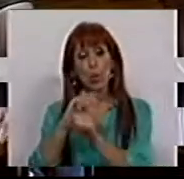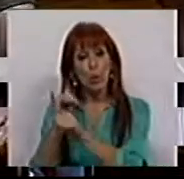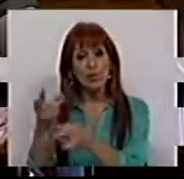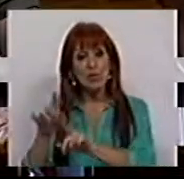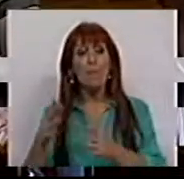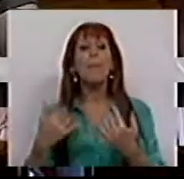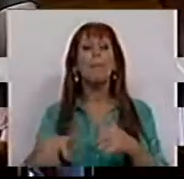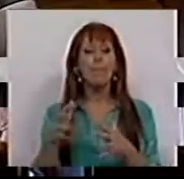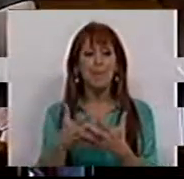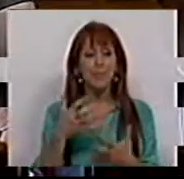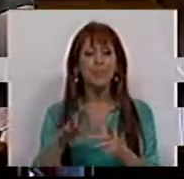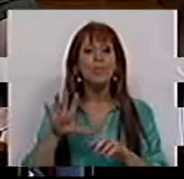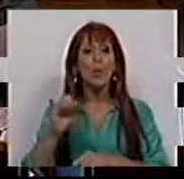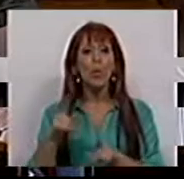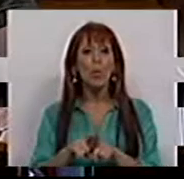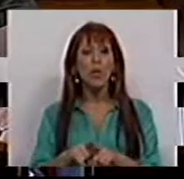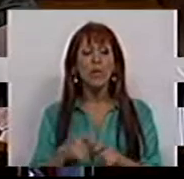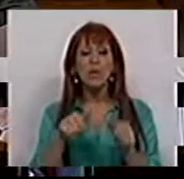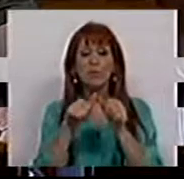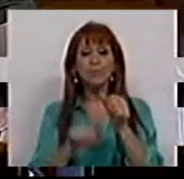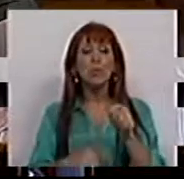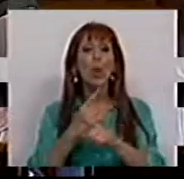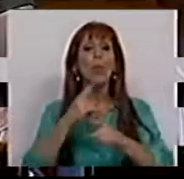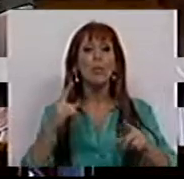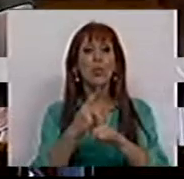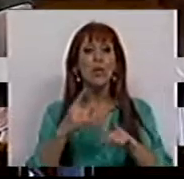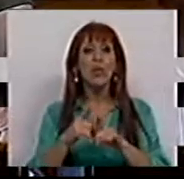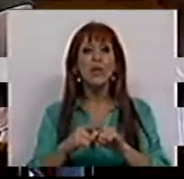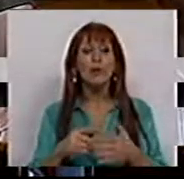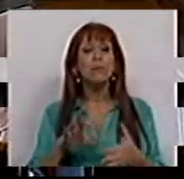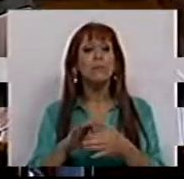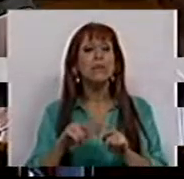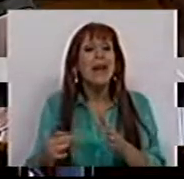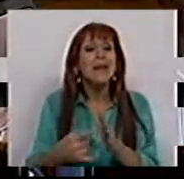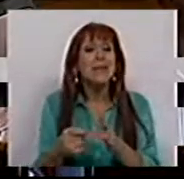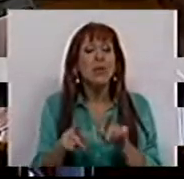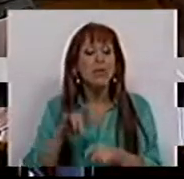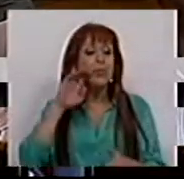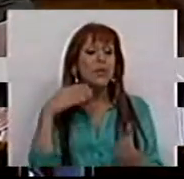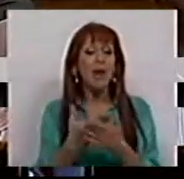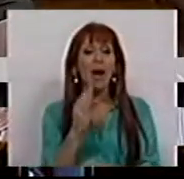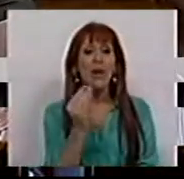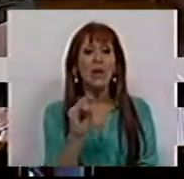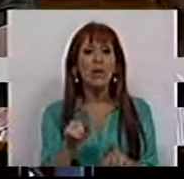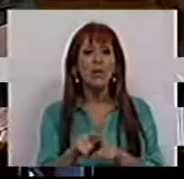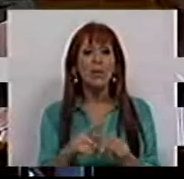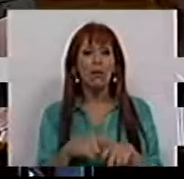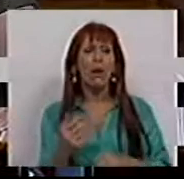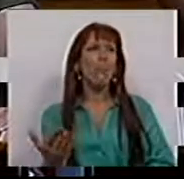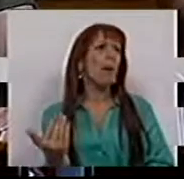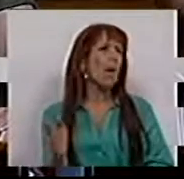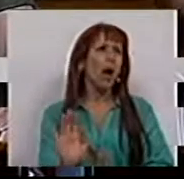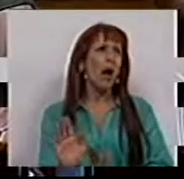mas sublinhar que quando a exposição de motivos é tão pródiga sobre a necessidade de proteger as crianças de